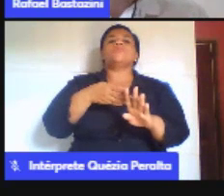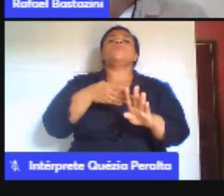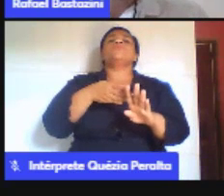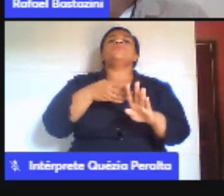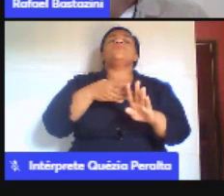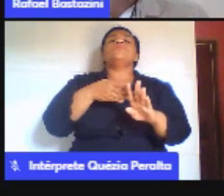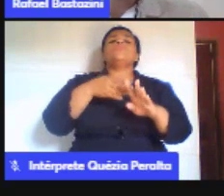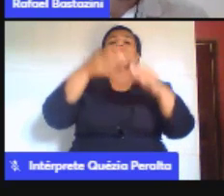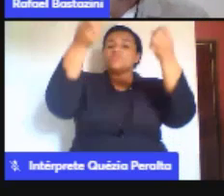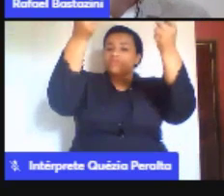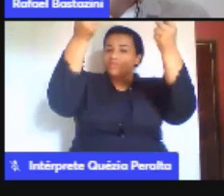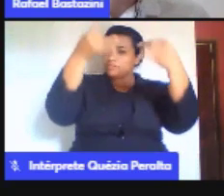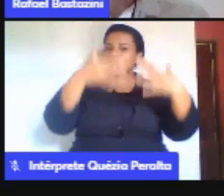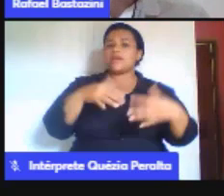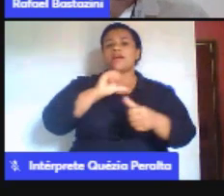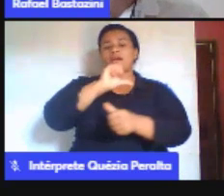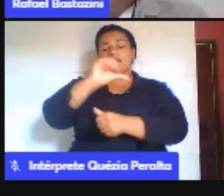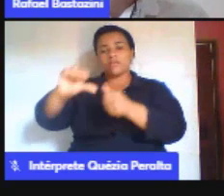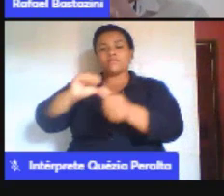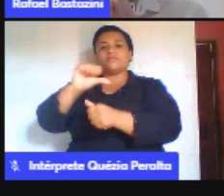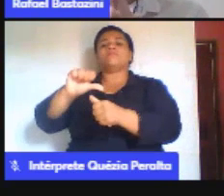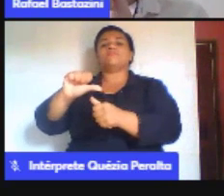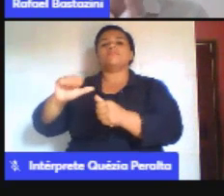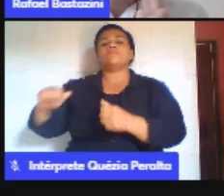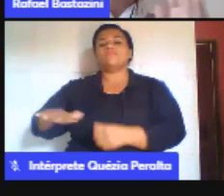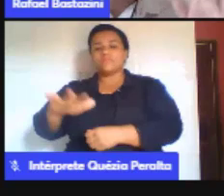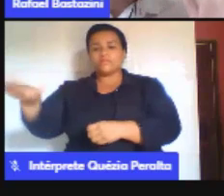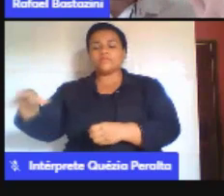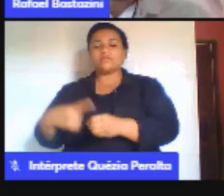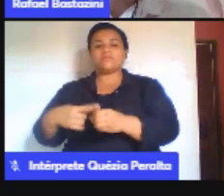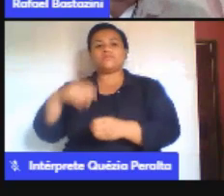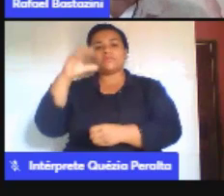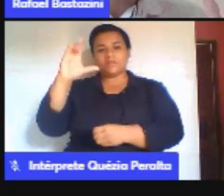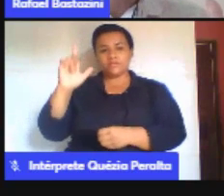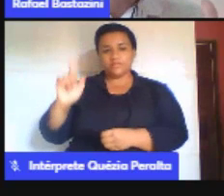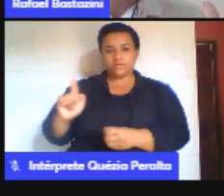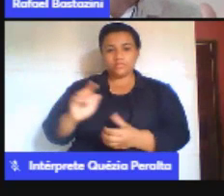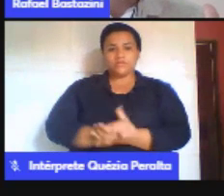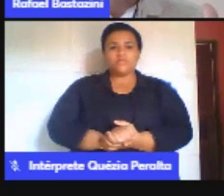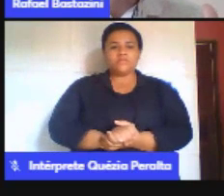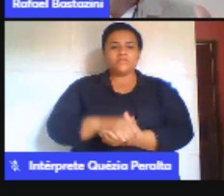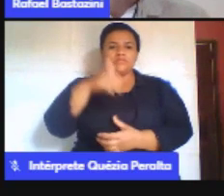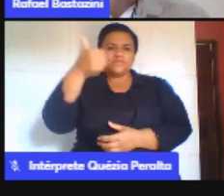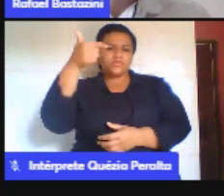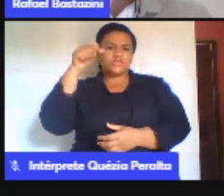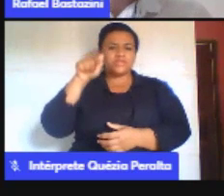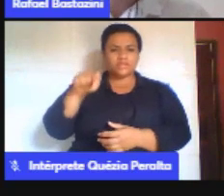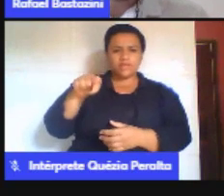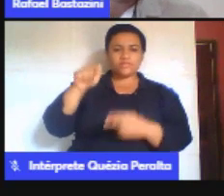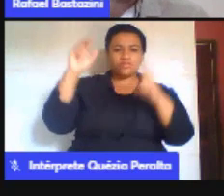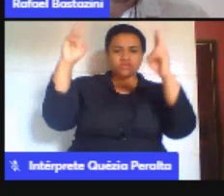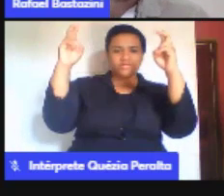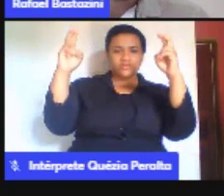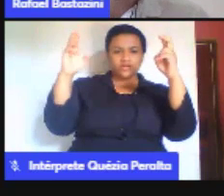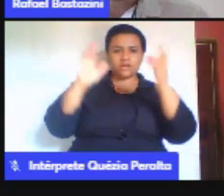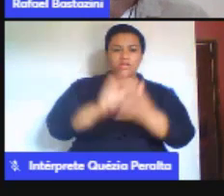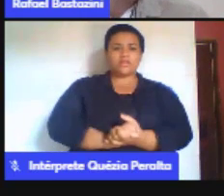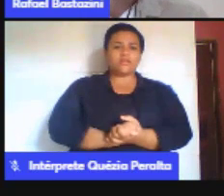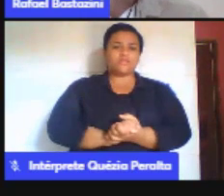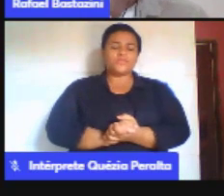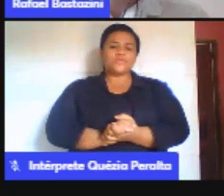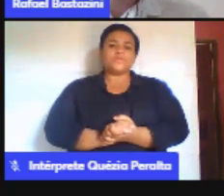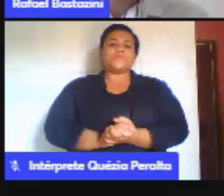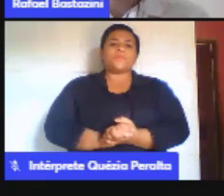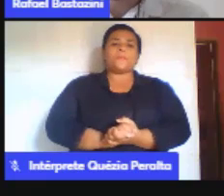que eu vou apresentar agora alguns exemplos. Nós temos 17 placas no total. Eu não trouxe todas as